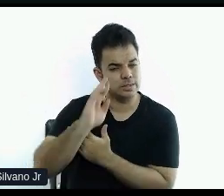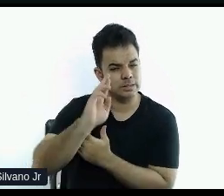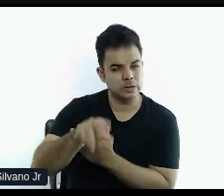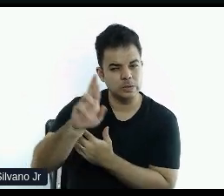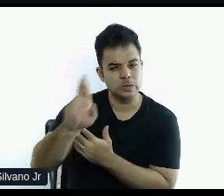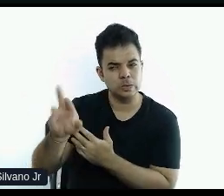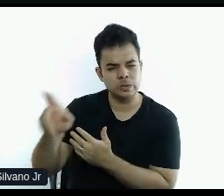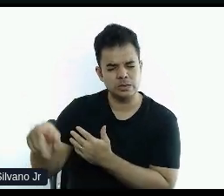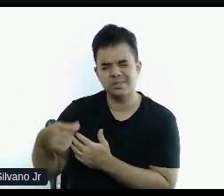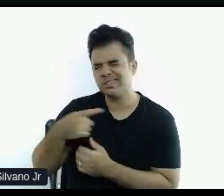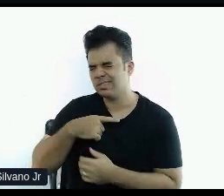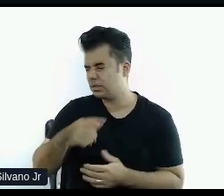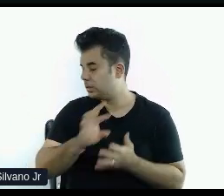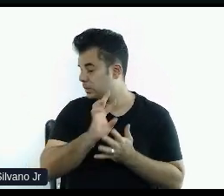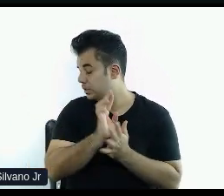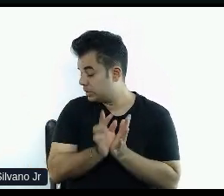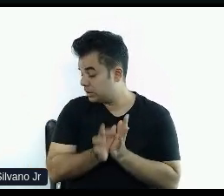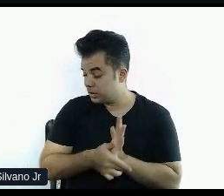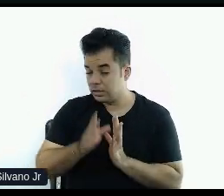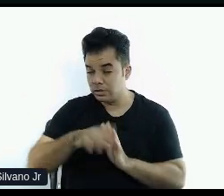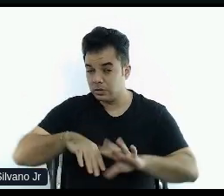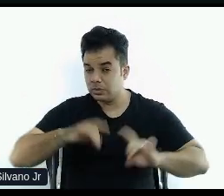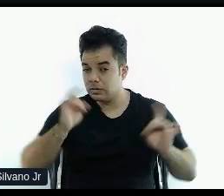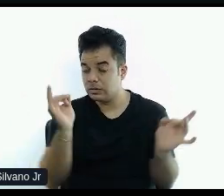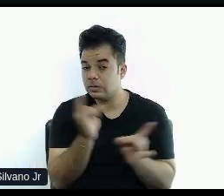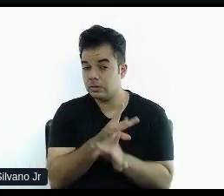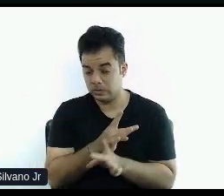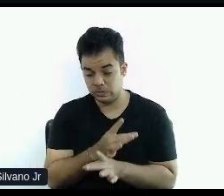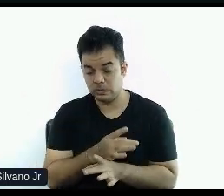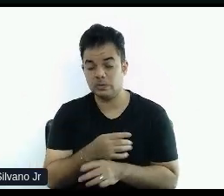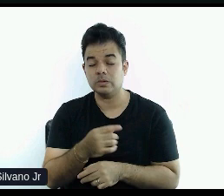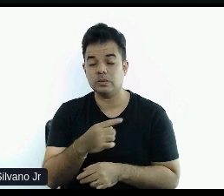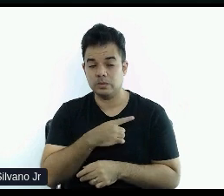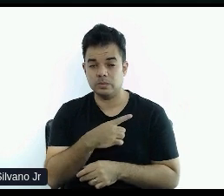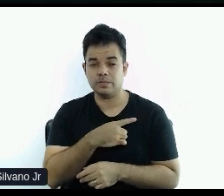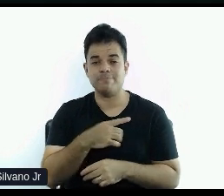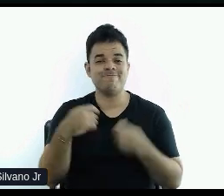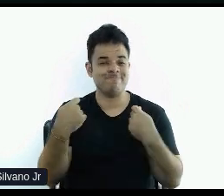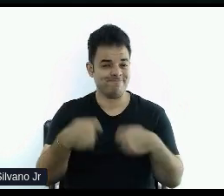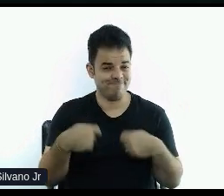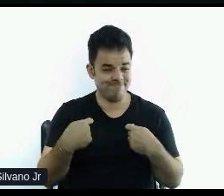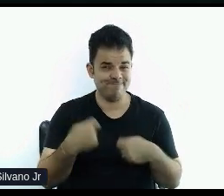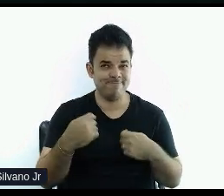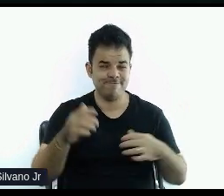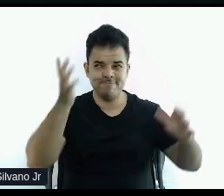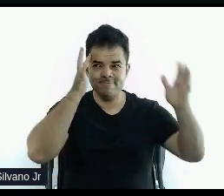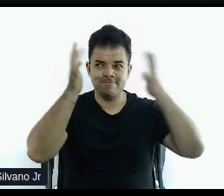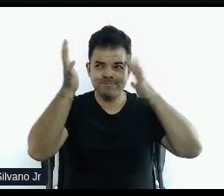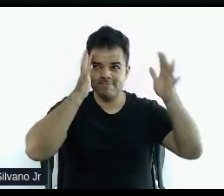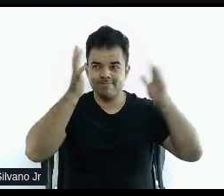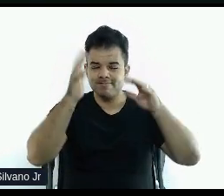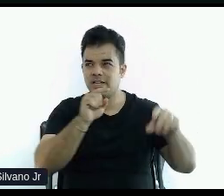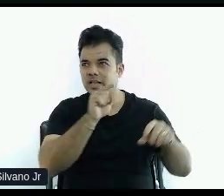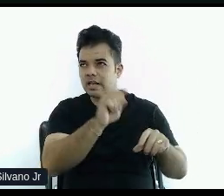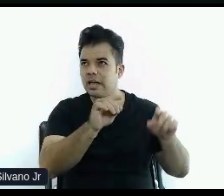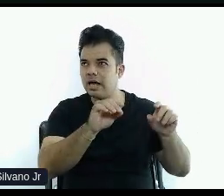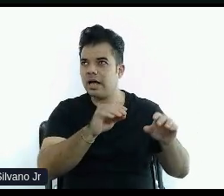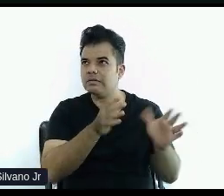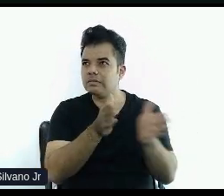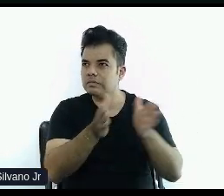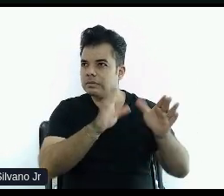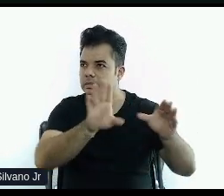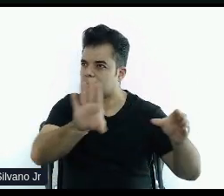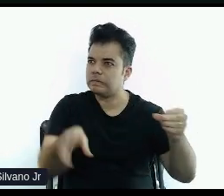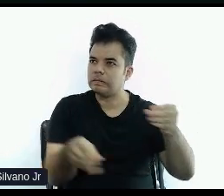tem várias coisas que já são consolidadas que a gente vai ter que inserir a acessibilidade ali, adequar a